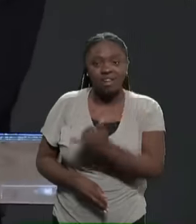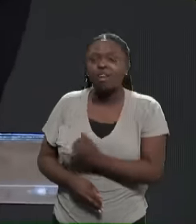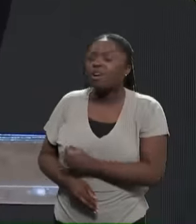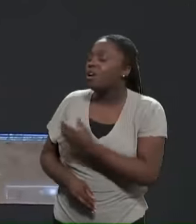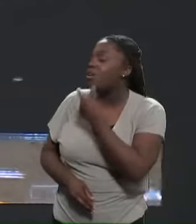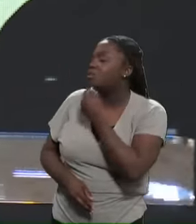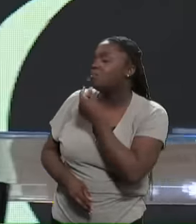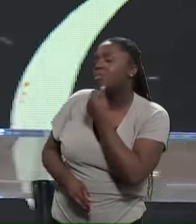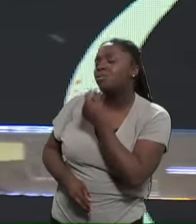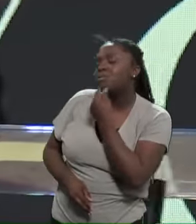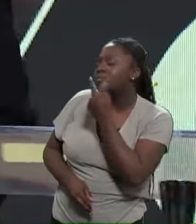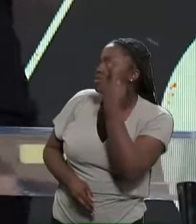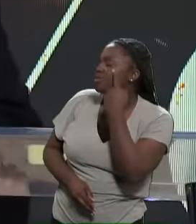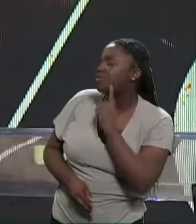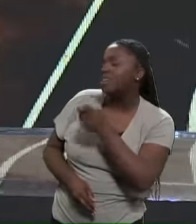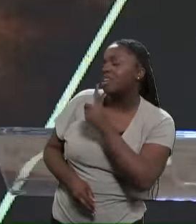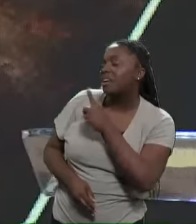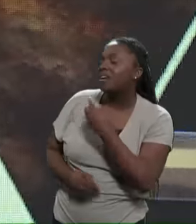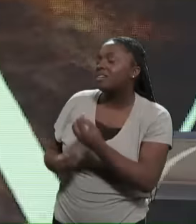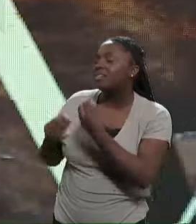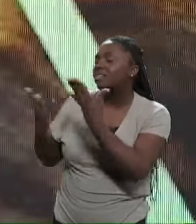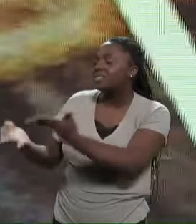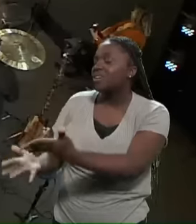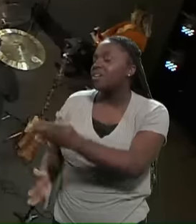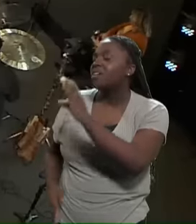toma uma Coca-Cola de presente.